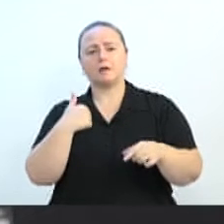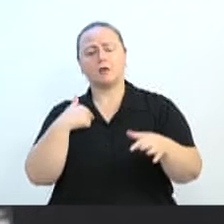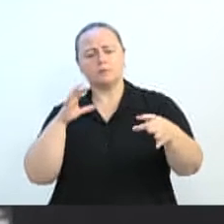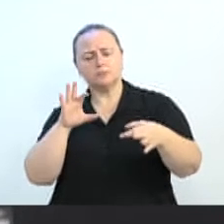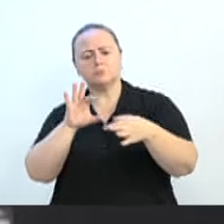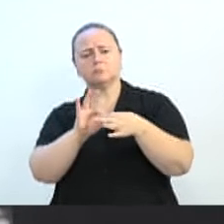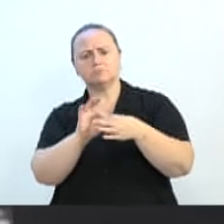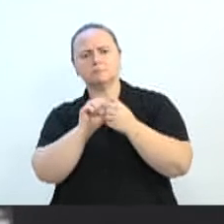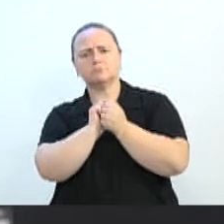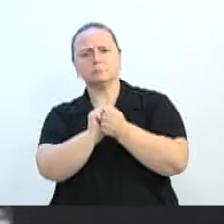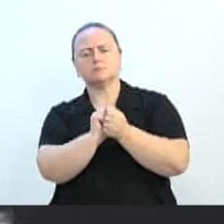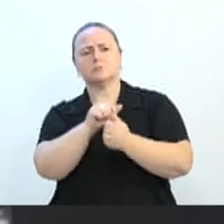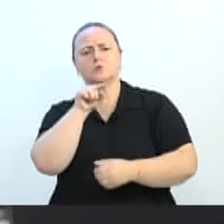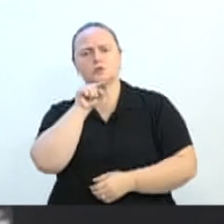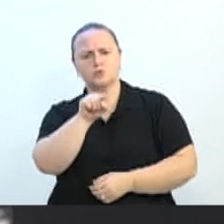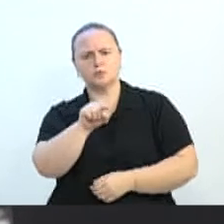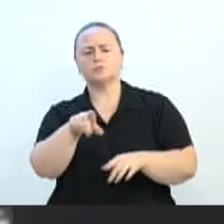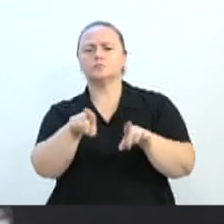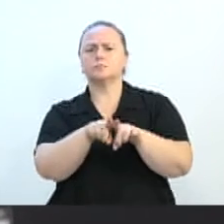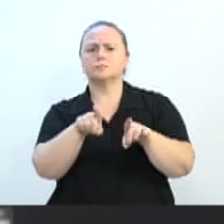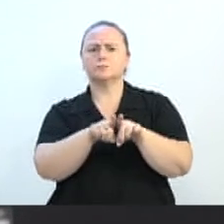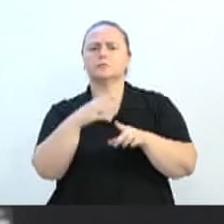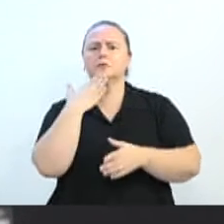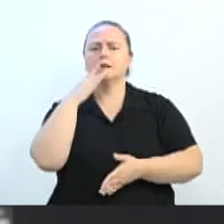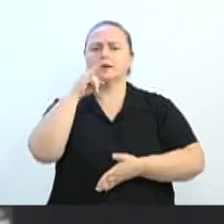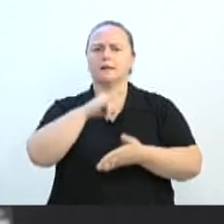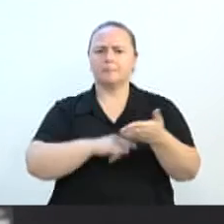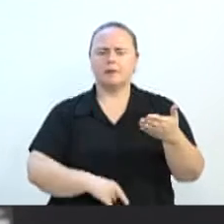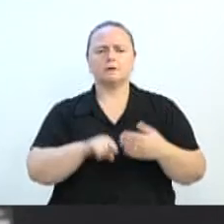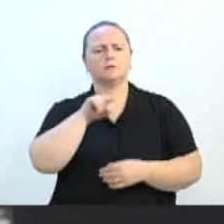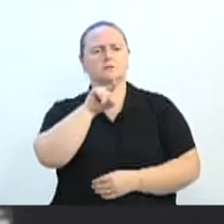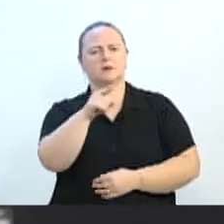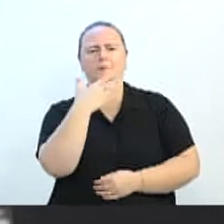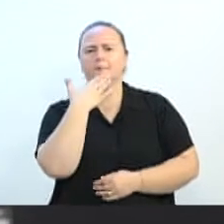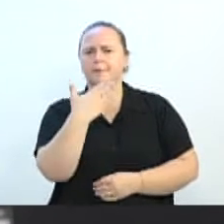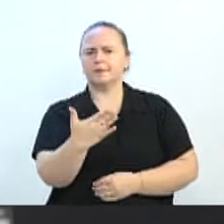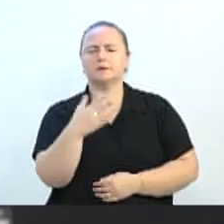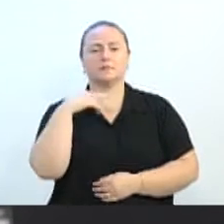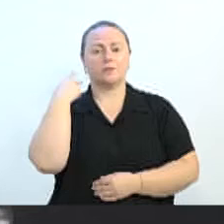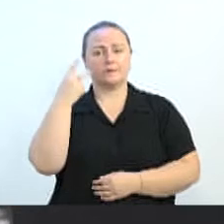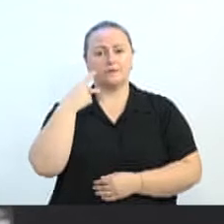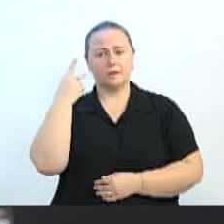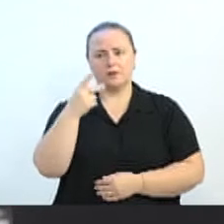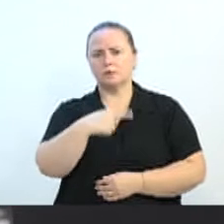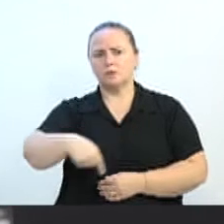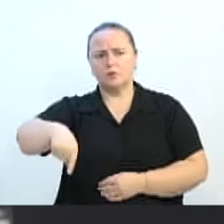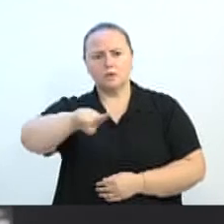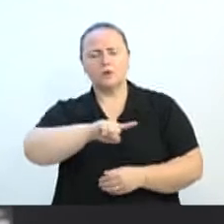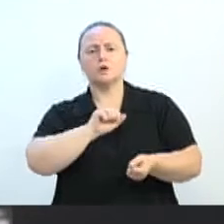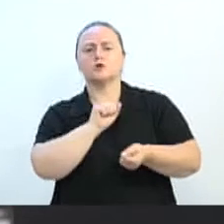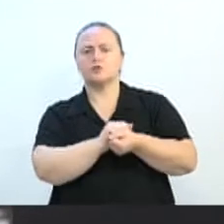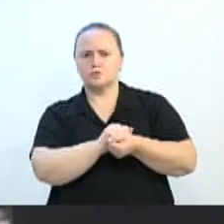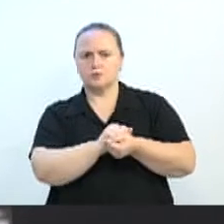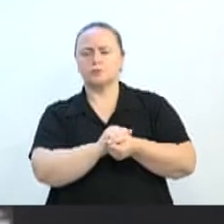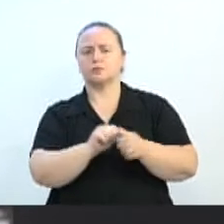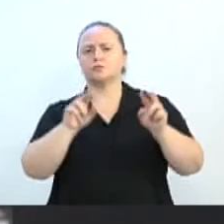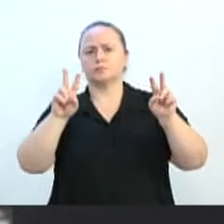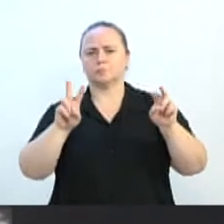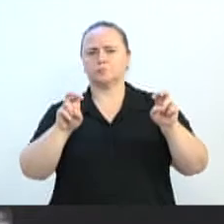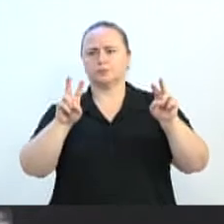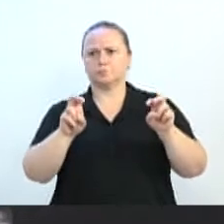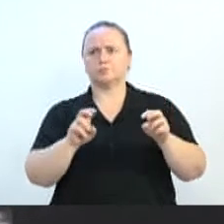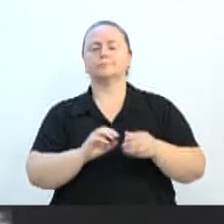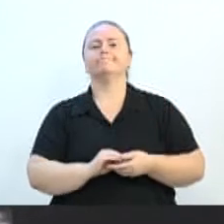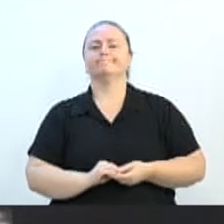senhor reforçar aqui o nosso requerimento o seu pedido também de outros vereadores em relação a vereador Itu